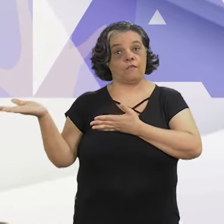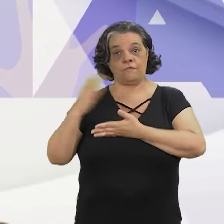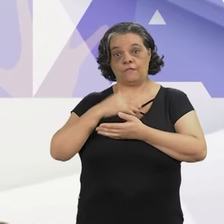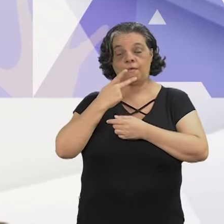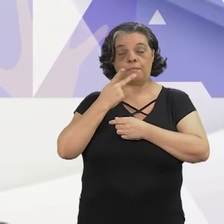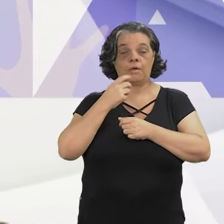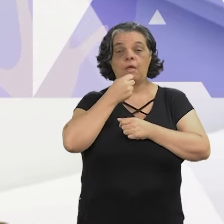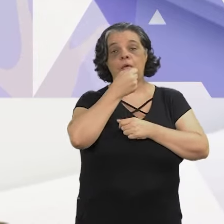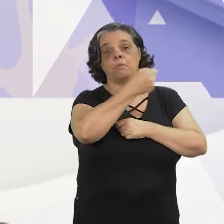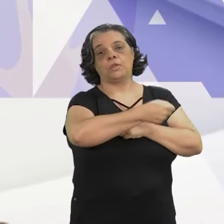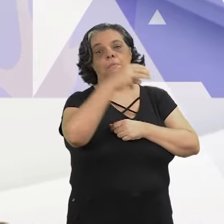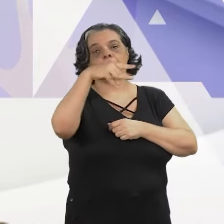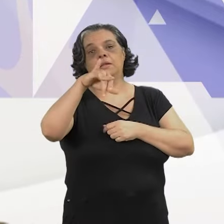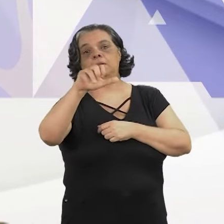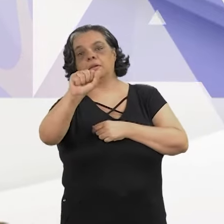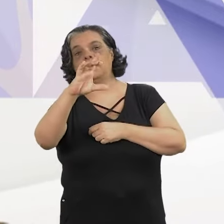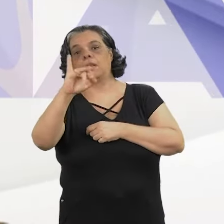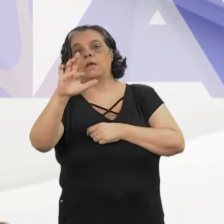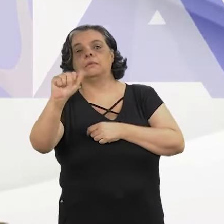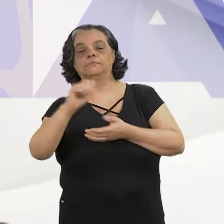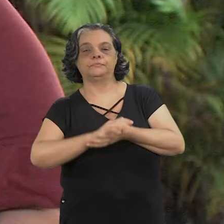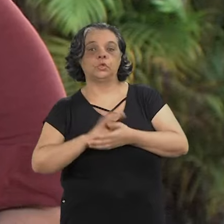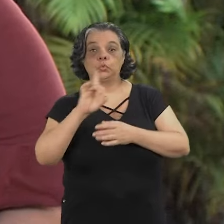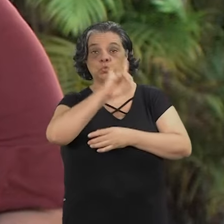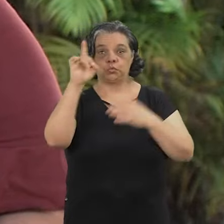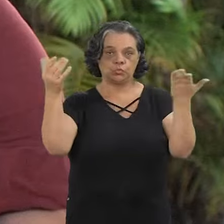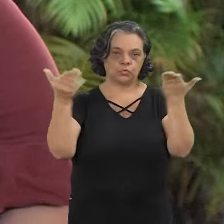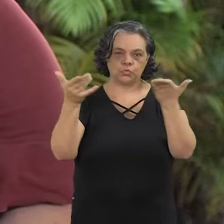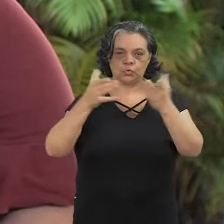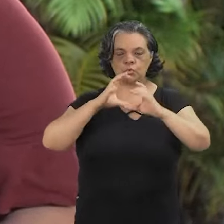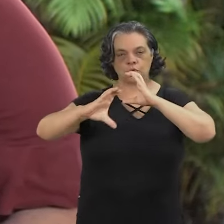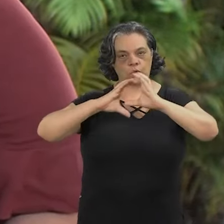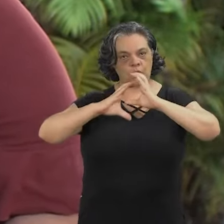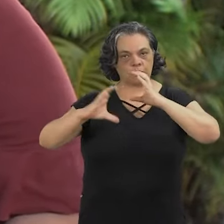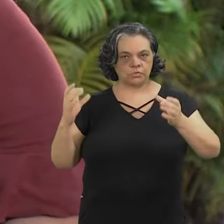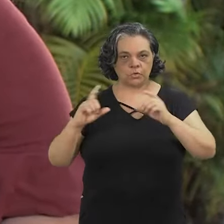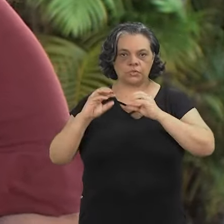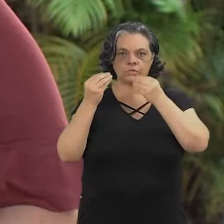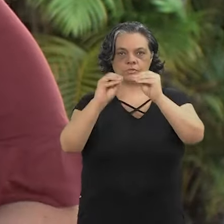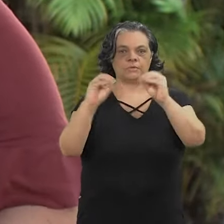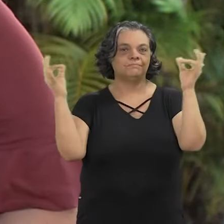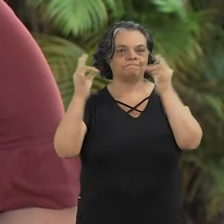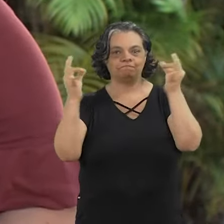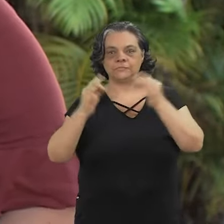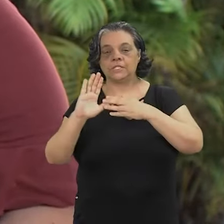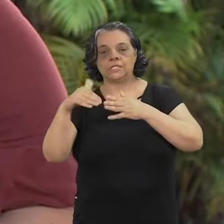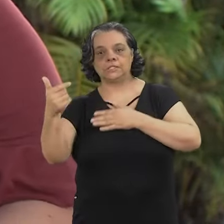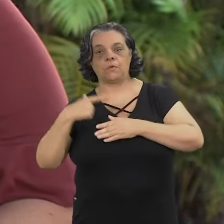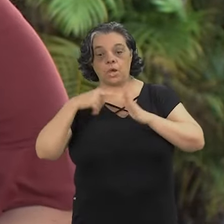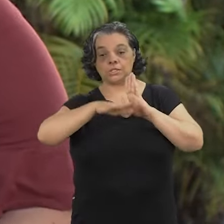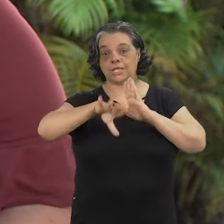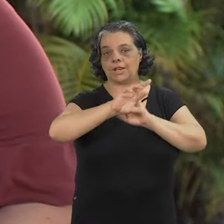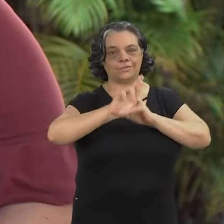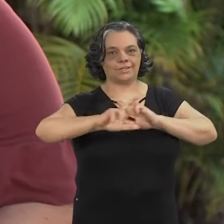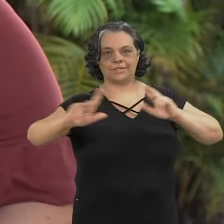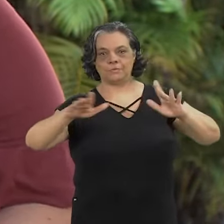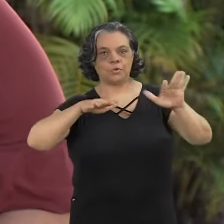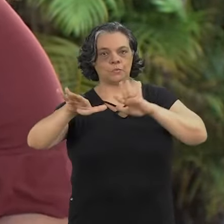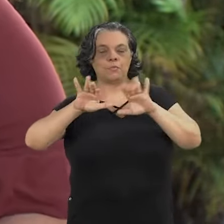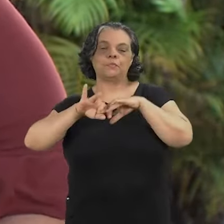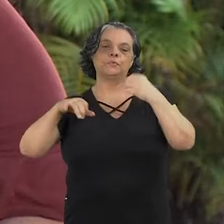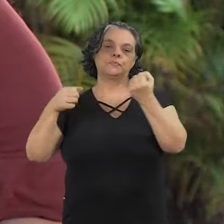agora a gente vai pra reportagem de Maria Monteiro nos dias de hoje a comunicação se tornou essencial e esse cenário não é